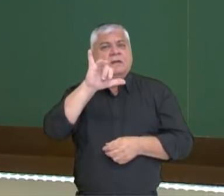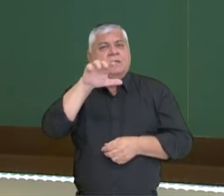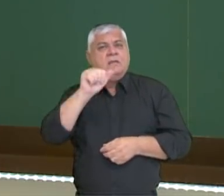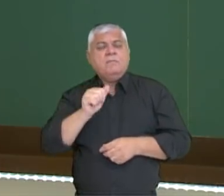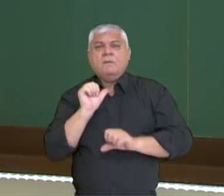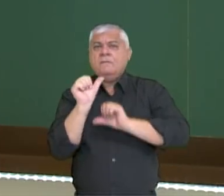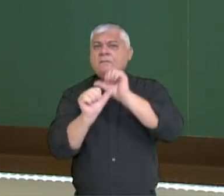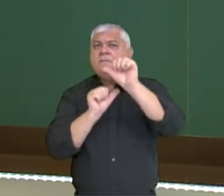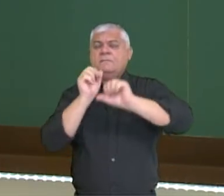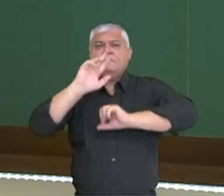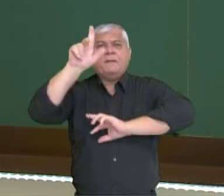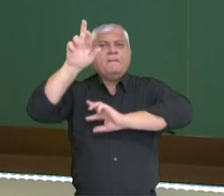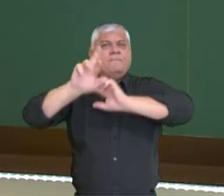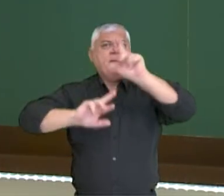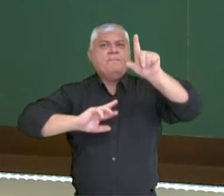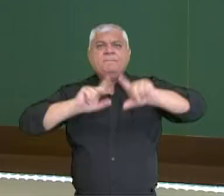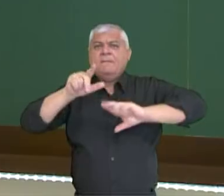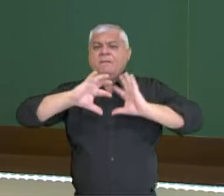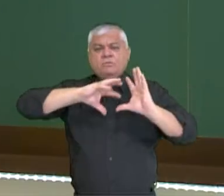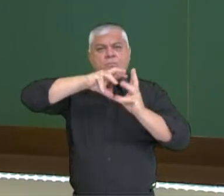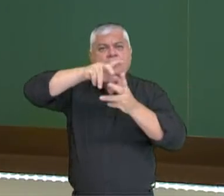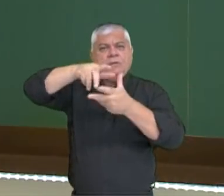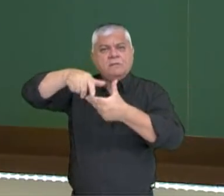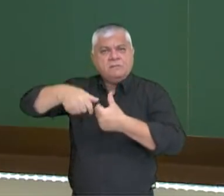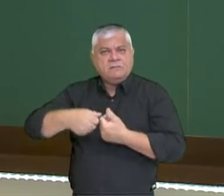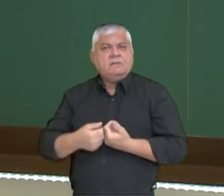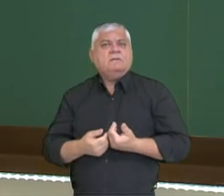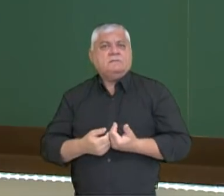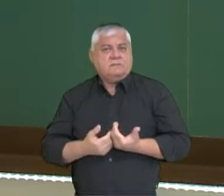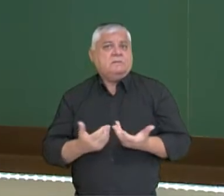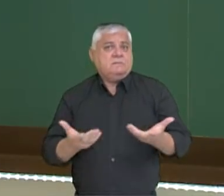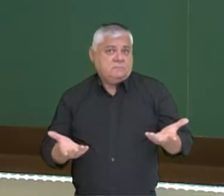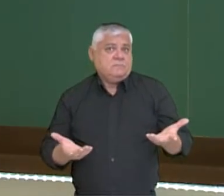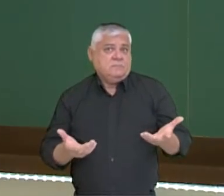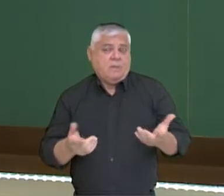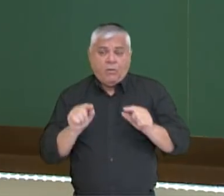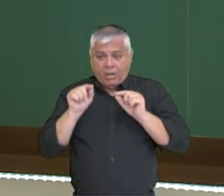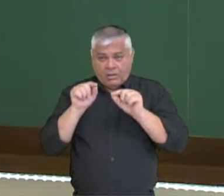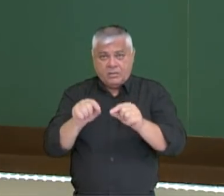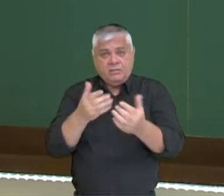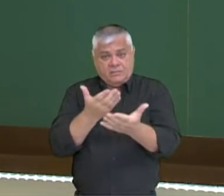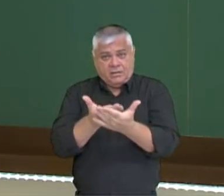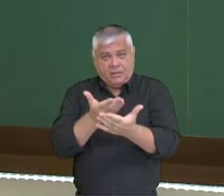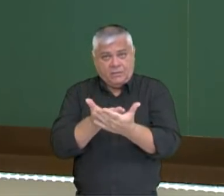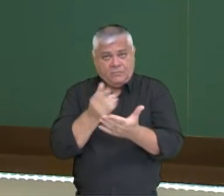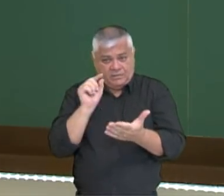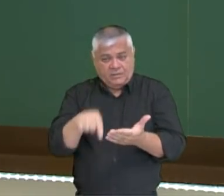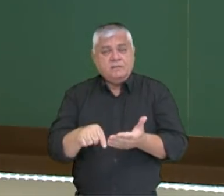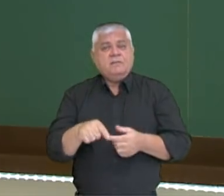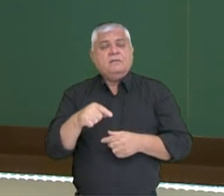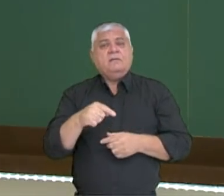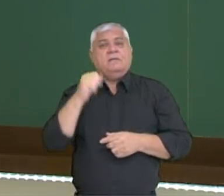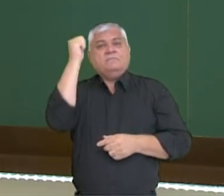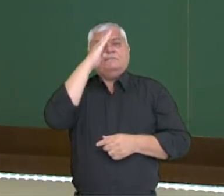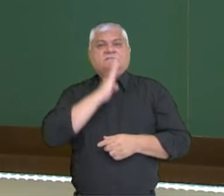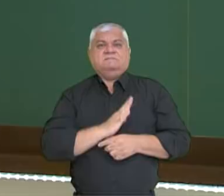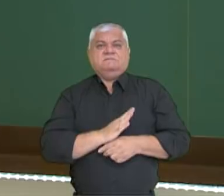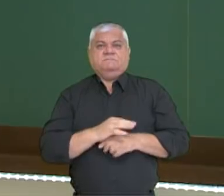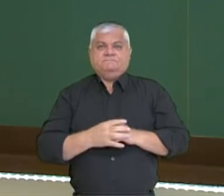numa porção do planeta ou no planeta inteiro, e neste caso específico da nossa aula de hoje, do Brasil,